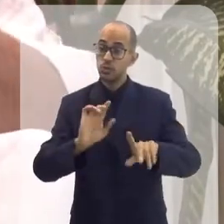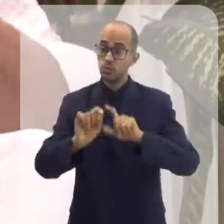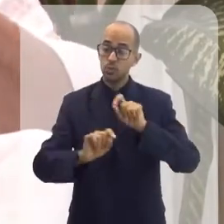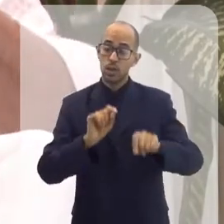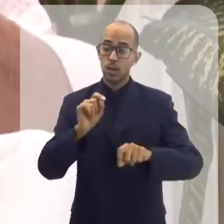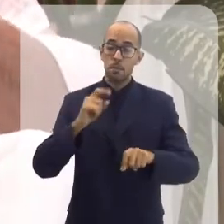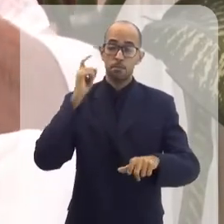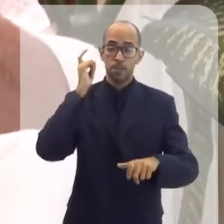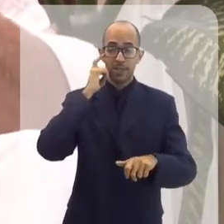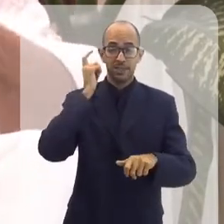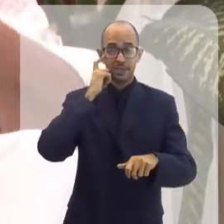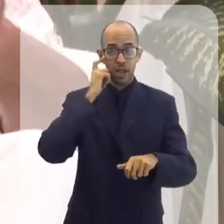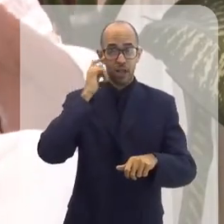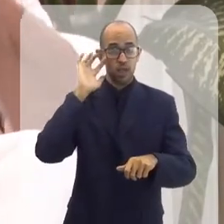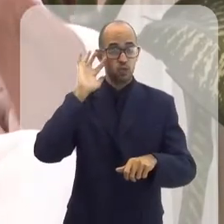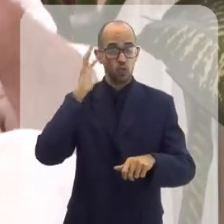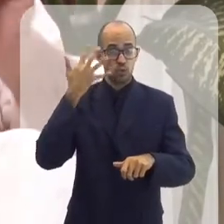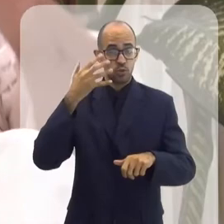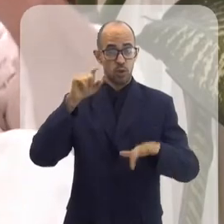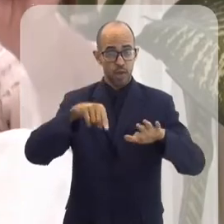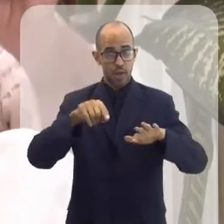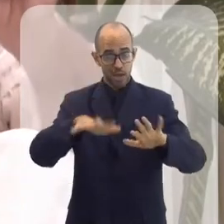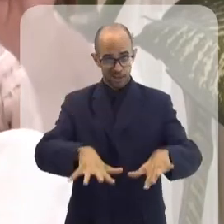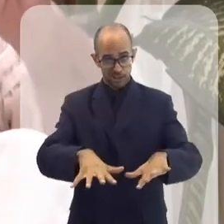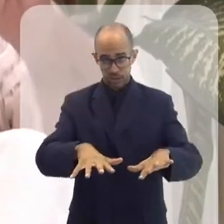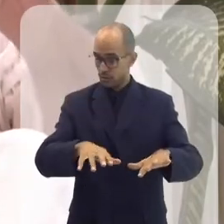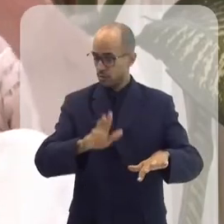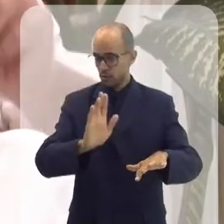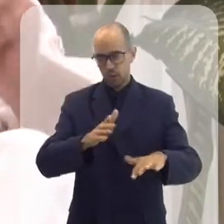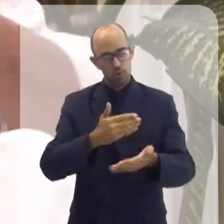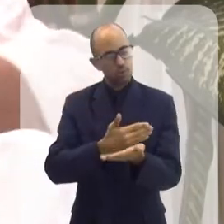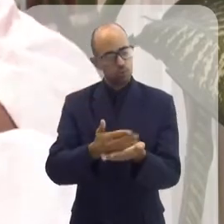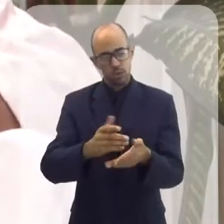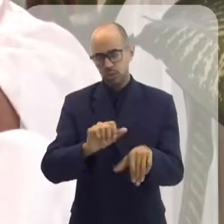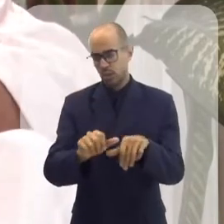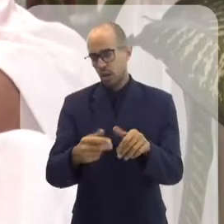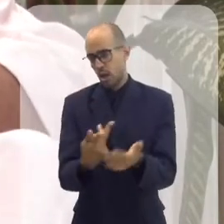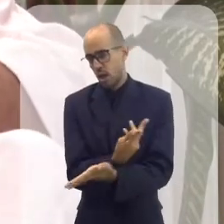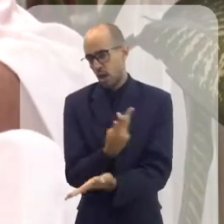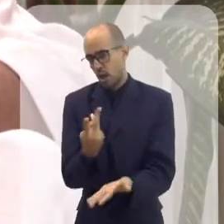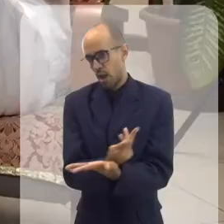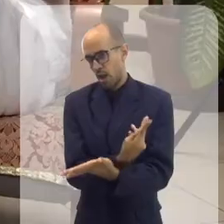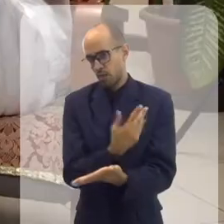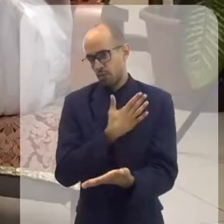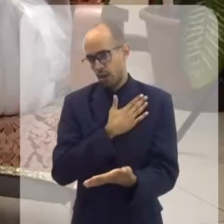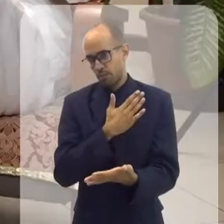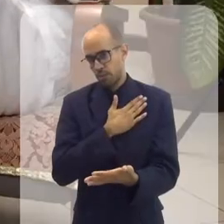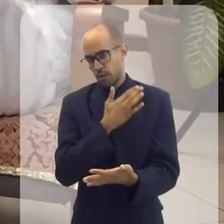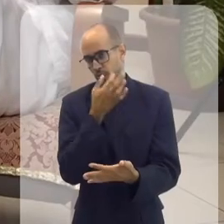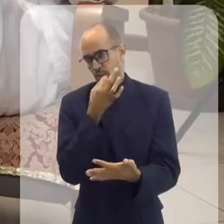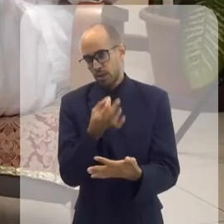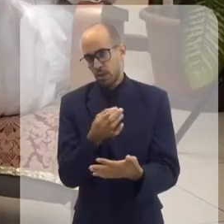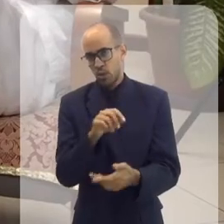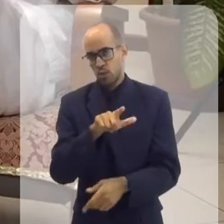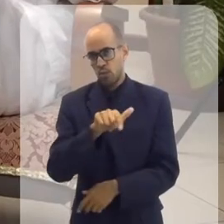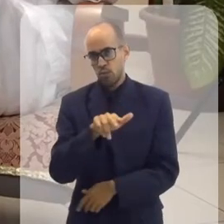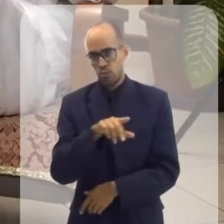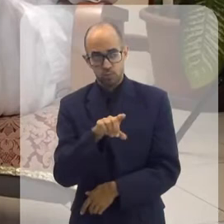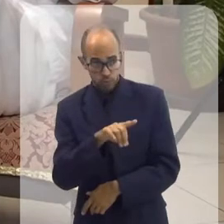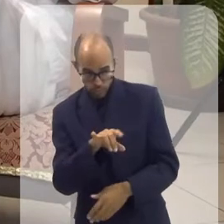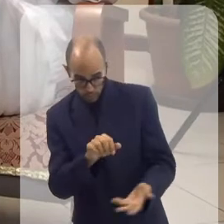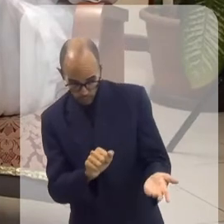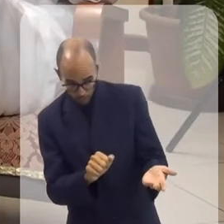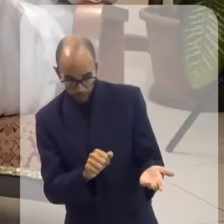mas pensar que a solução vem daí já se demonstrou errado eu estou convencido